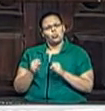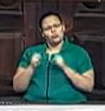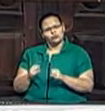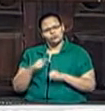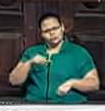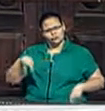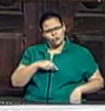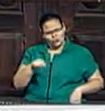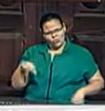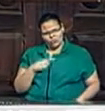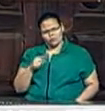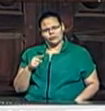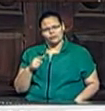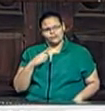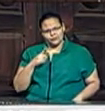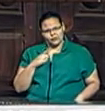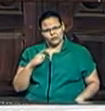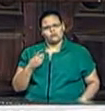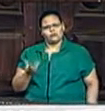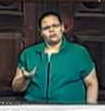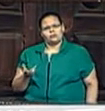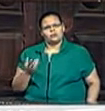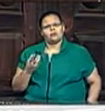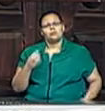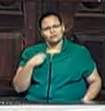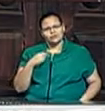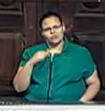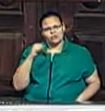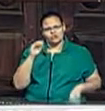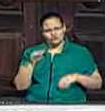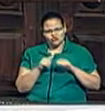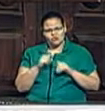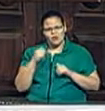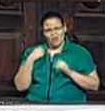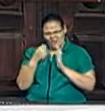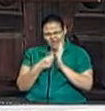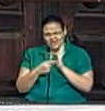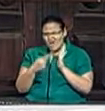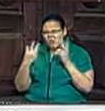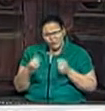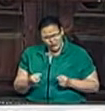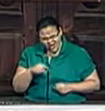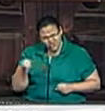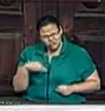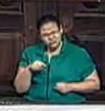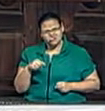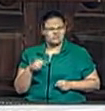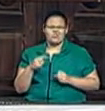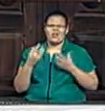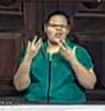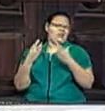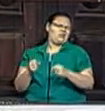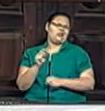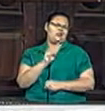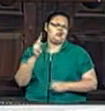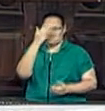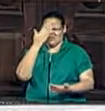que nós que estejamos nessa situação de sermos chamados a aprovar uma matéria desse tipo? Isso é inaceitável,